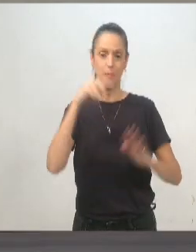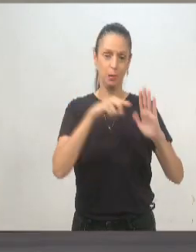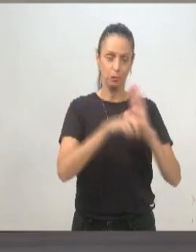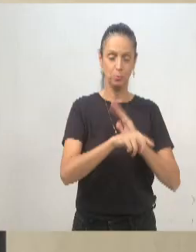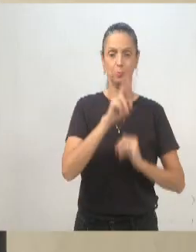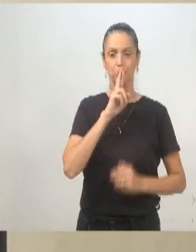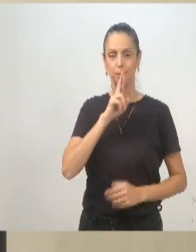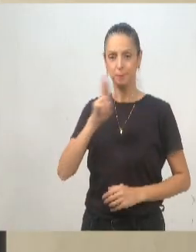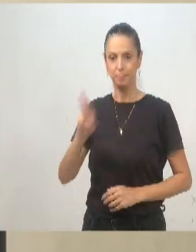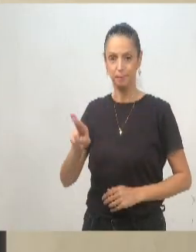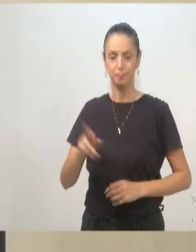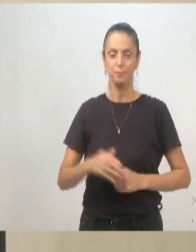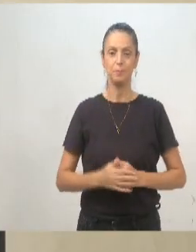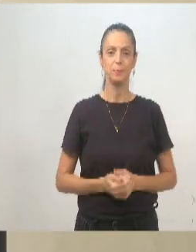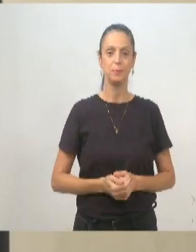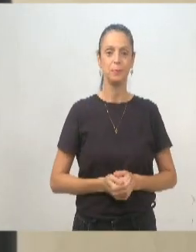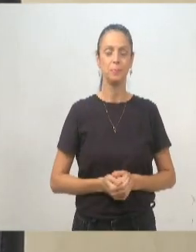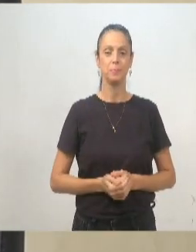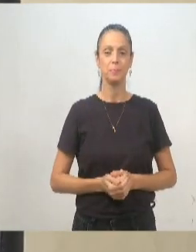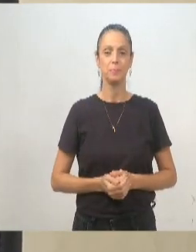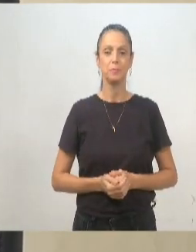Adriano Pereira.